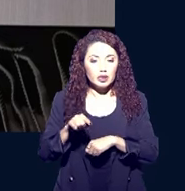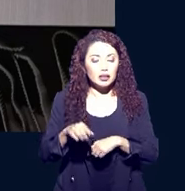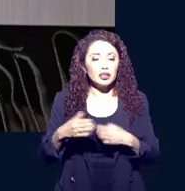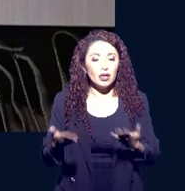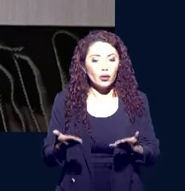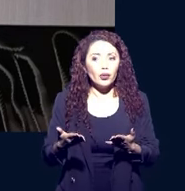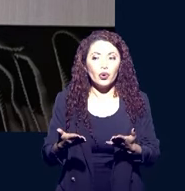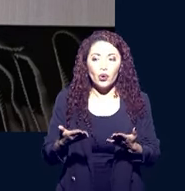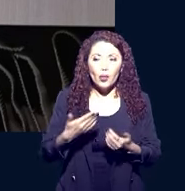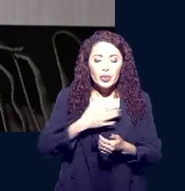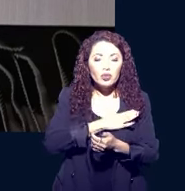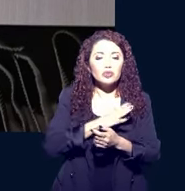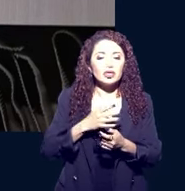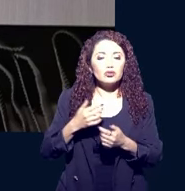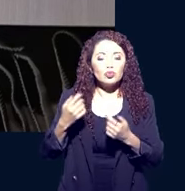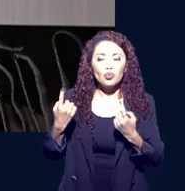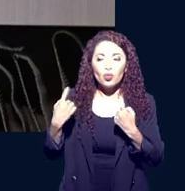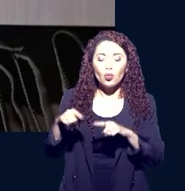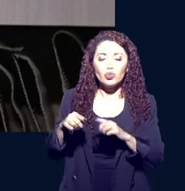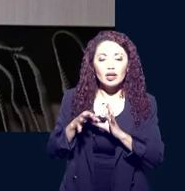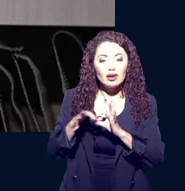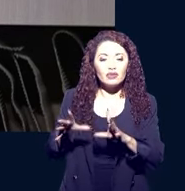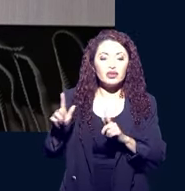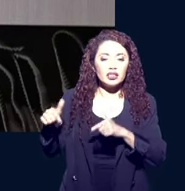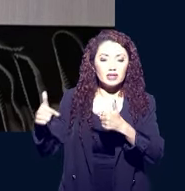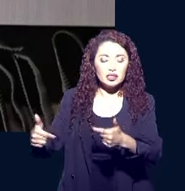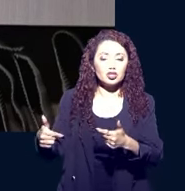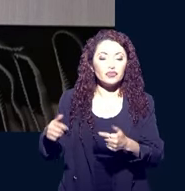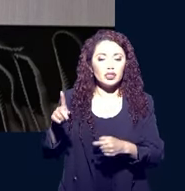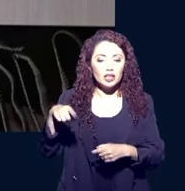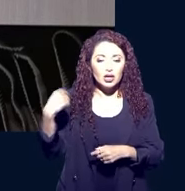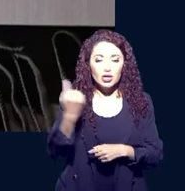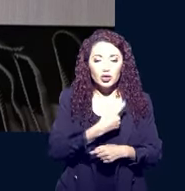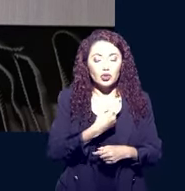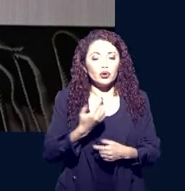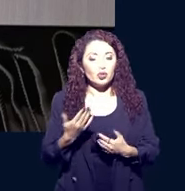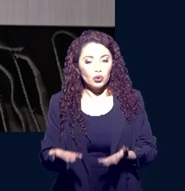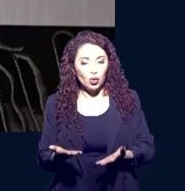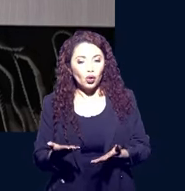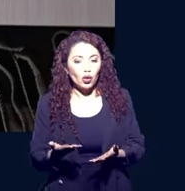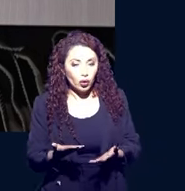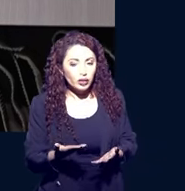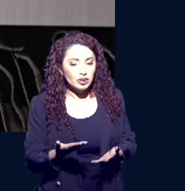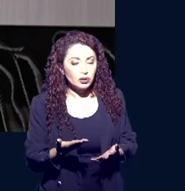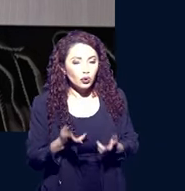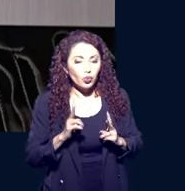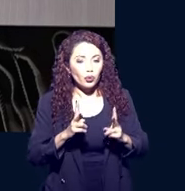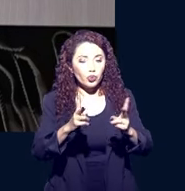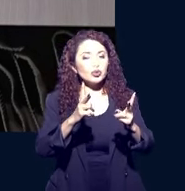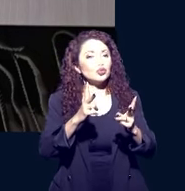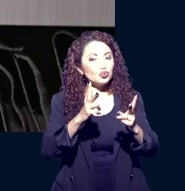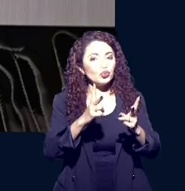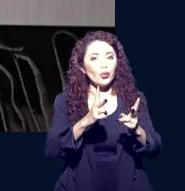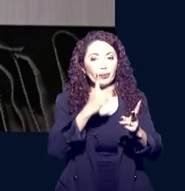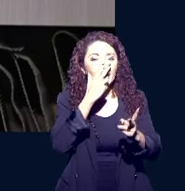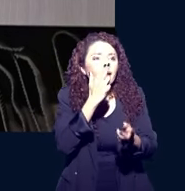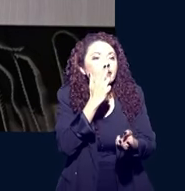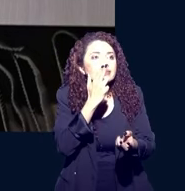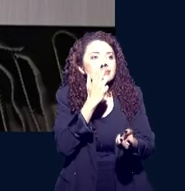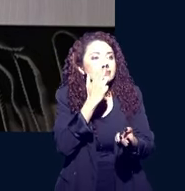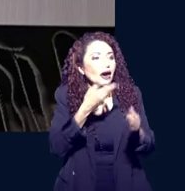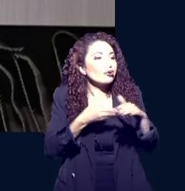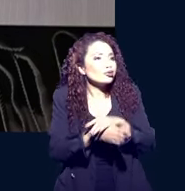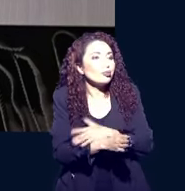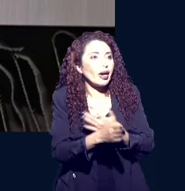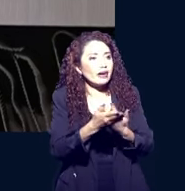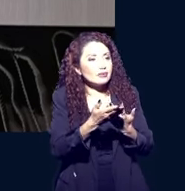Brasil nós ainda vivemos uma sociedade muito viciada em estado que tem grande preconceito contra livre iniciativa não sei se já